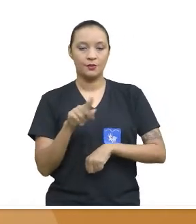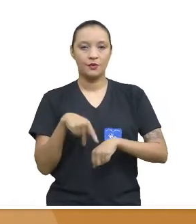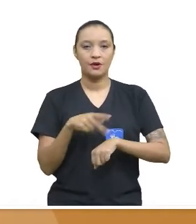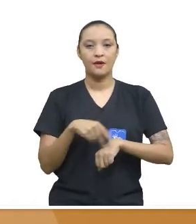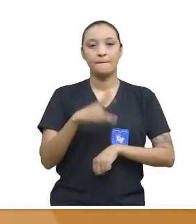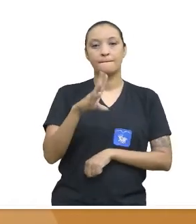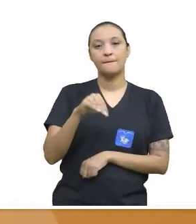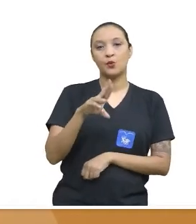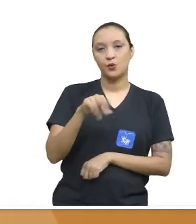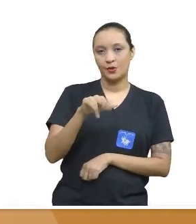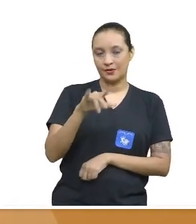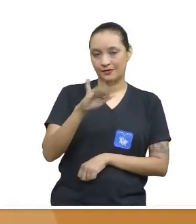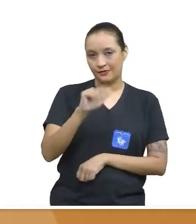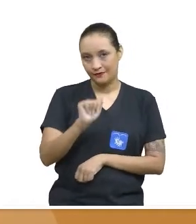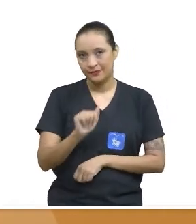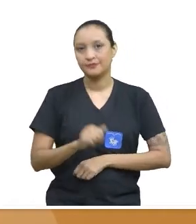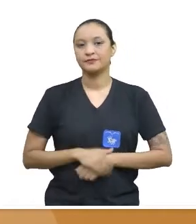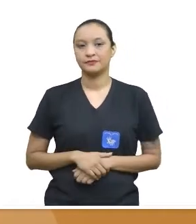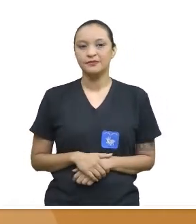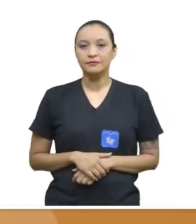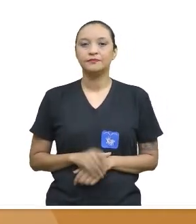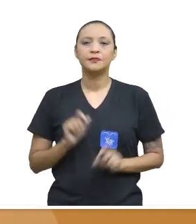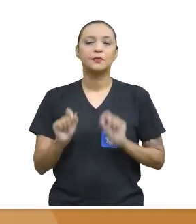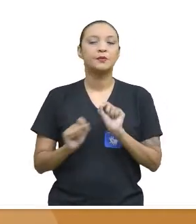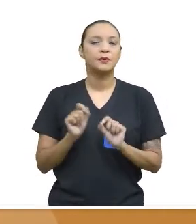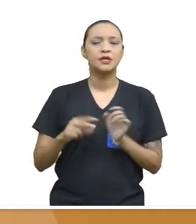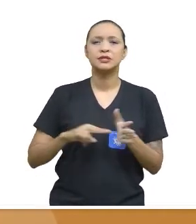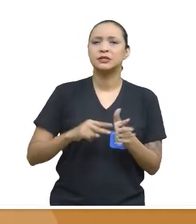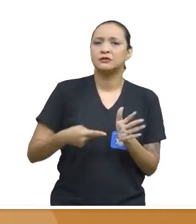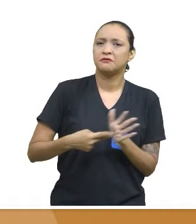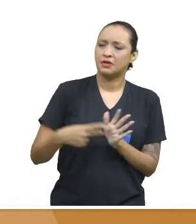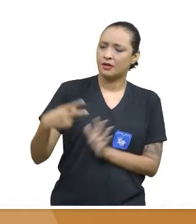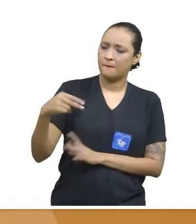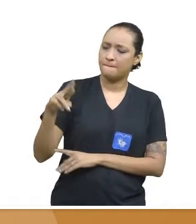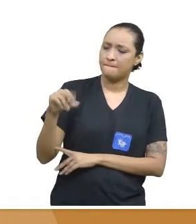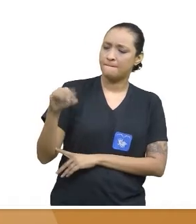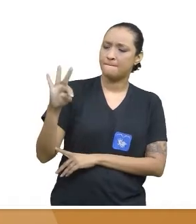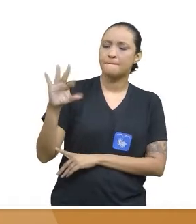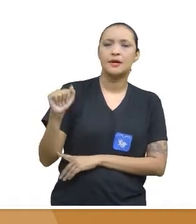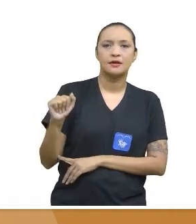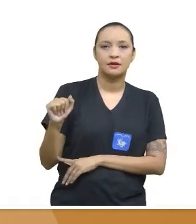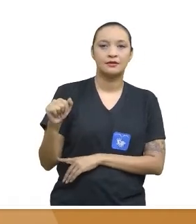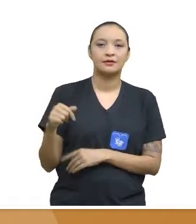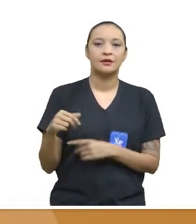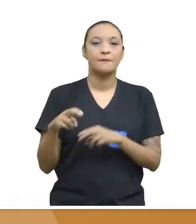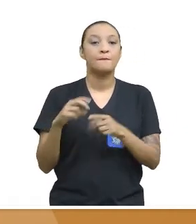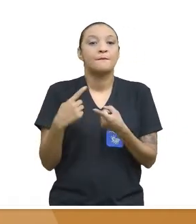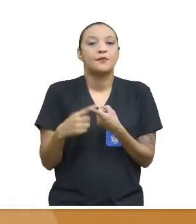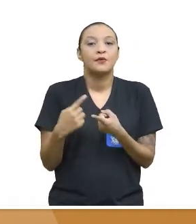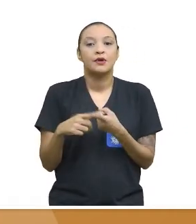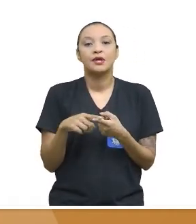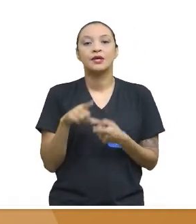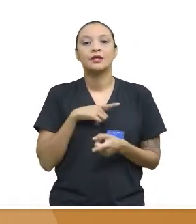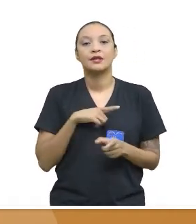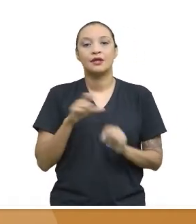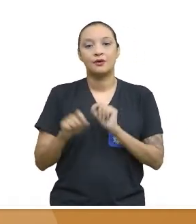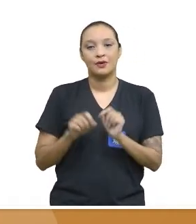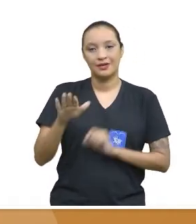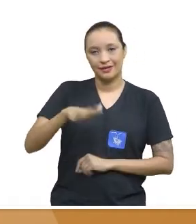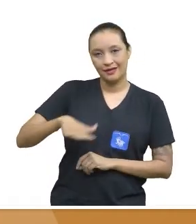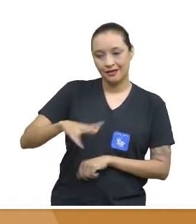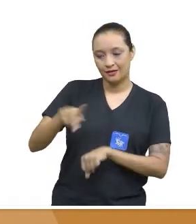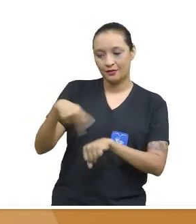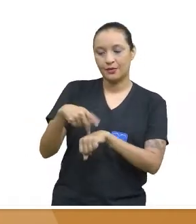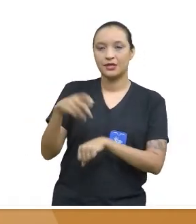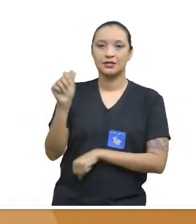Senhores, o nome Argentina vem de arguento, que quer dizer prata. Por isso, Rio da Prata, região da Argentina,